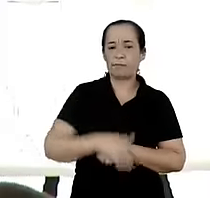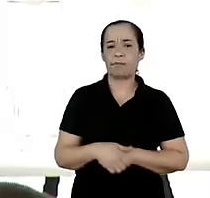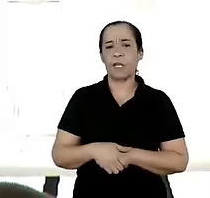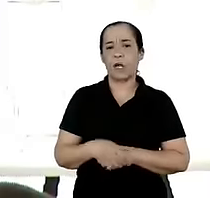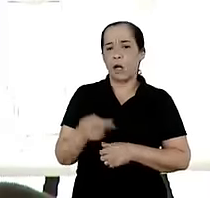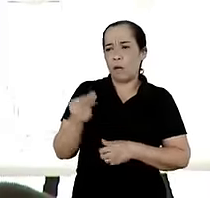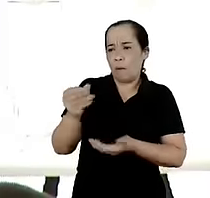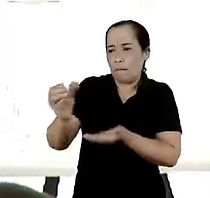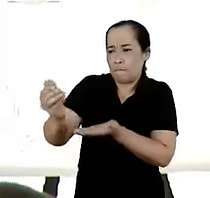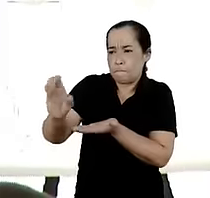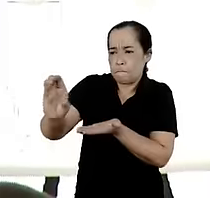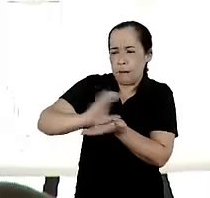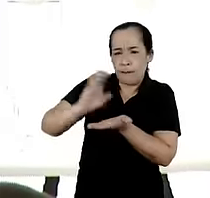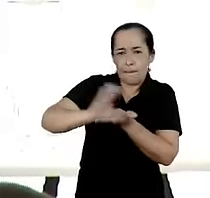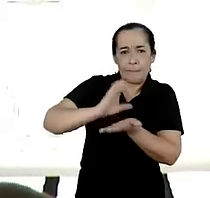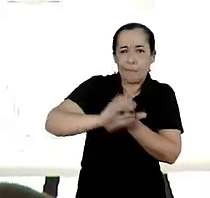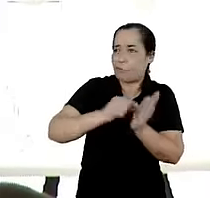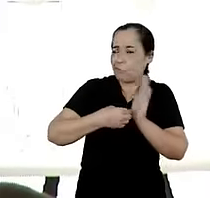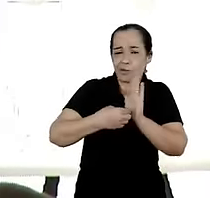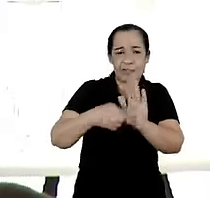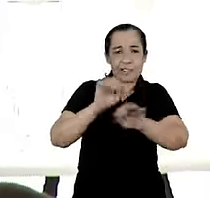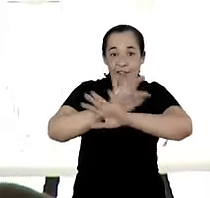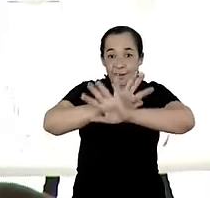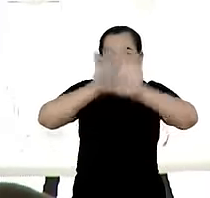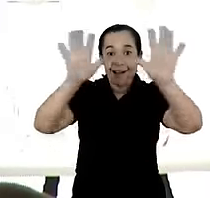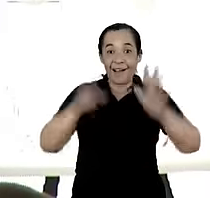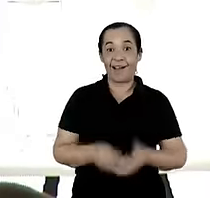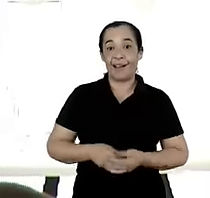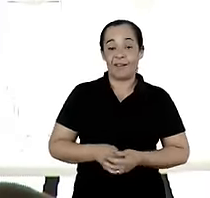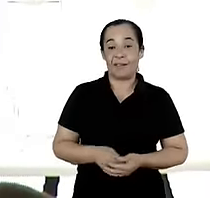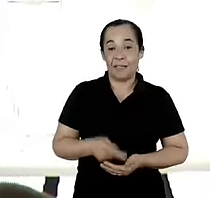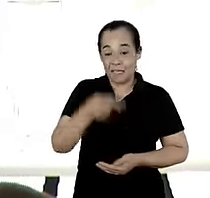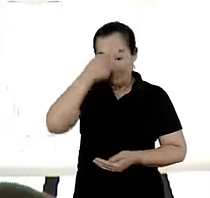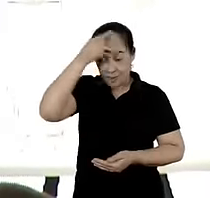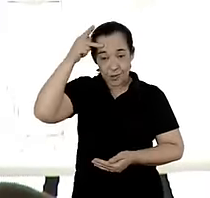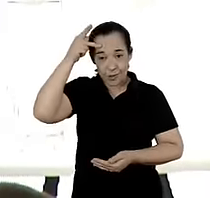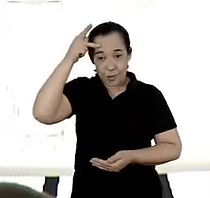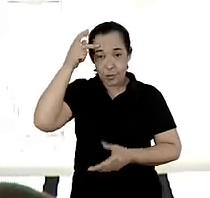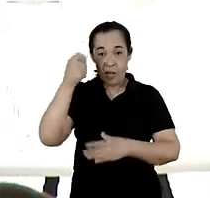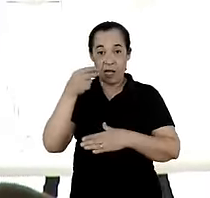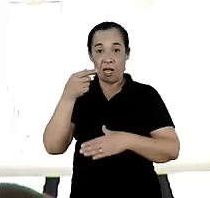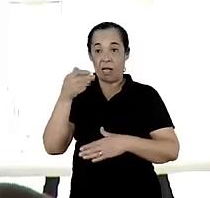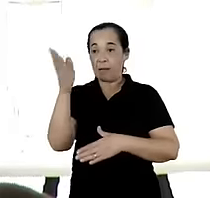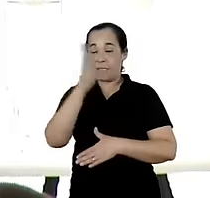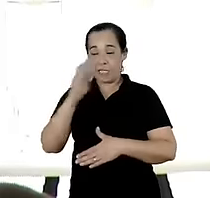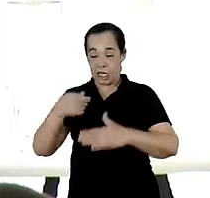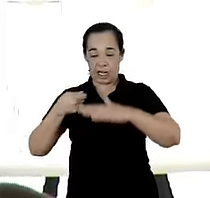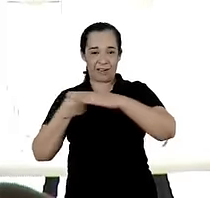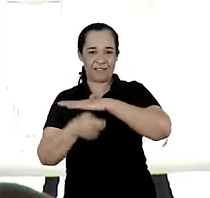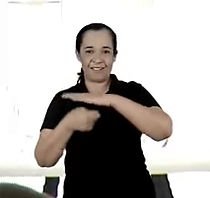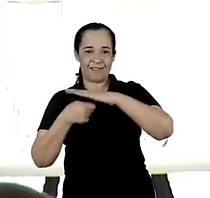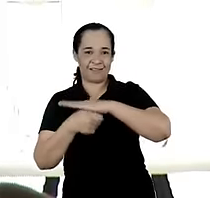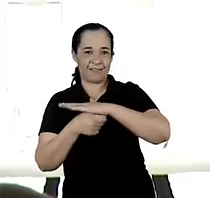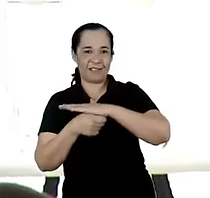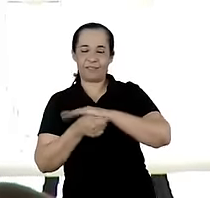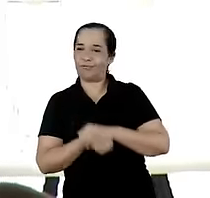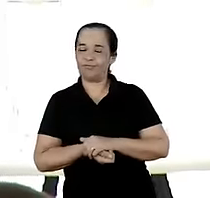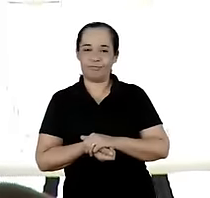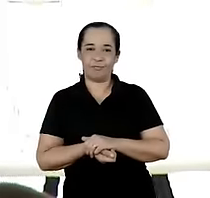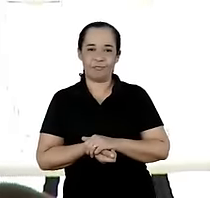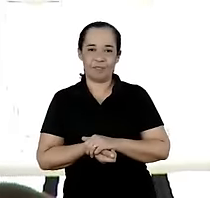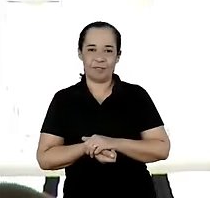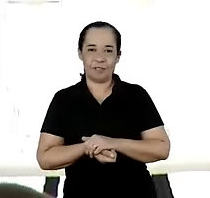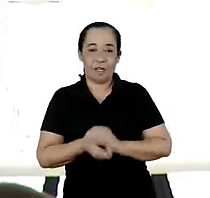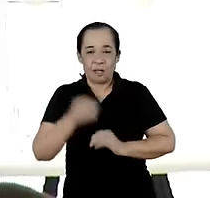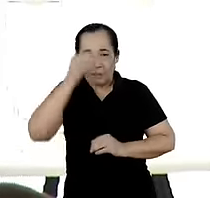demonstrando de forma Clara a falta de apetite do investidor brasileiro isso gera venda venda derruba preço Então a gente tem hoje preços